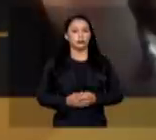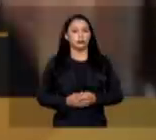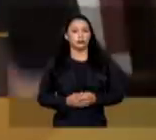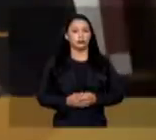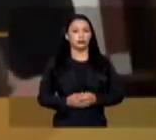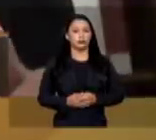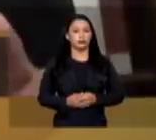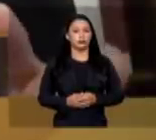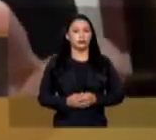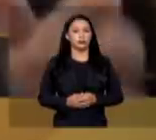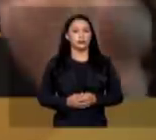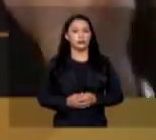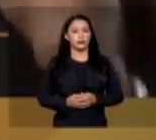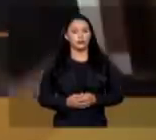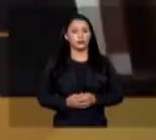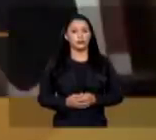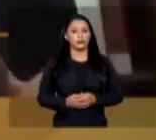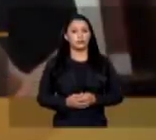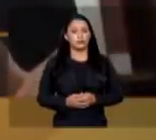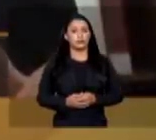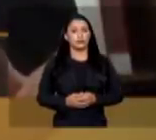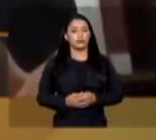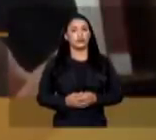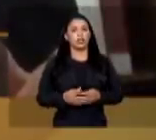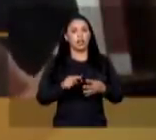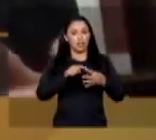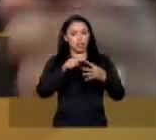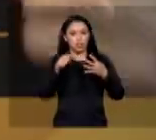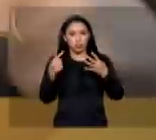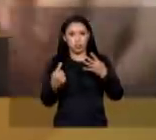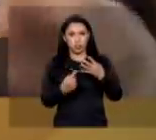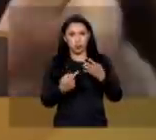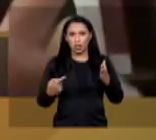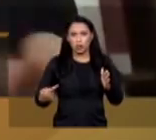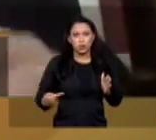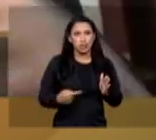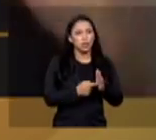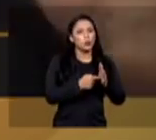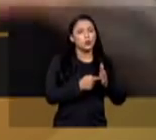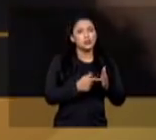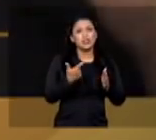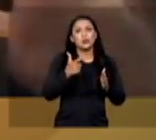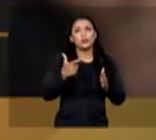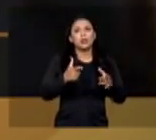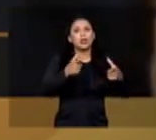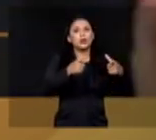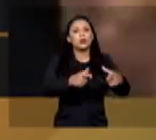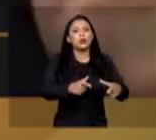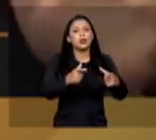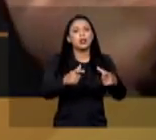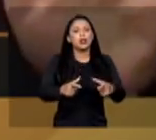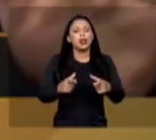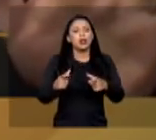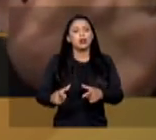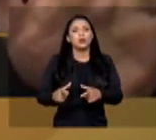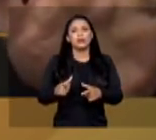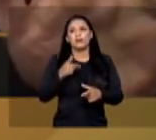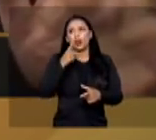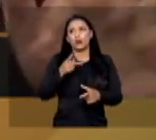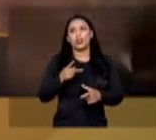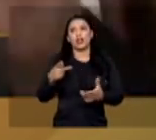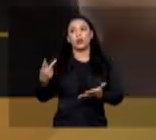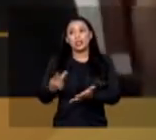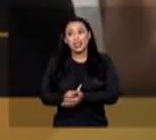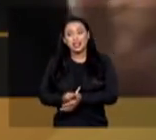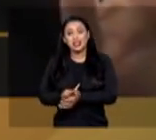em nenhum local das quatro denúncias existe alguma alusão que teriam sido feitas tratativas em Brasília.